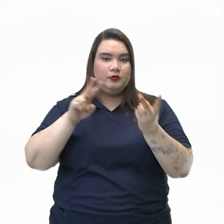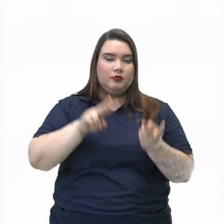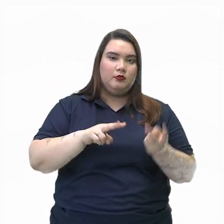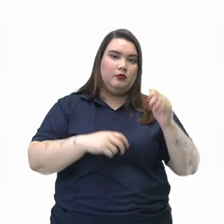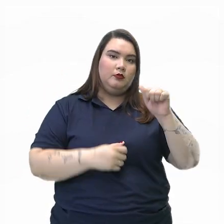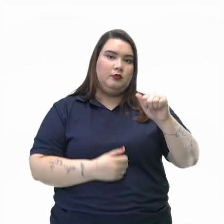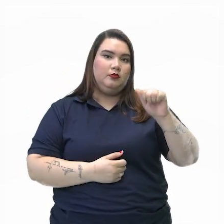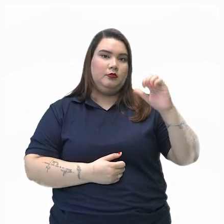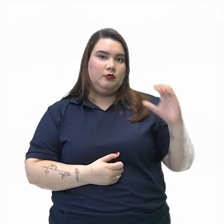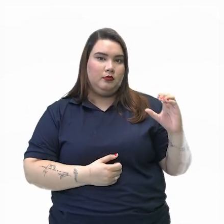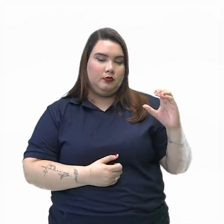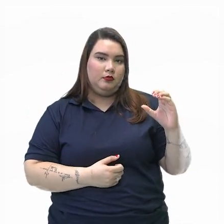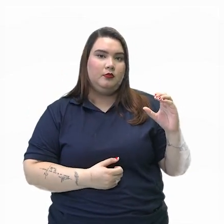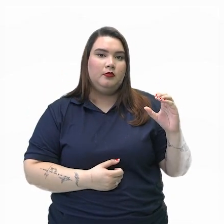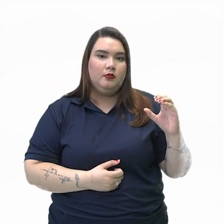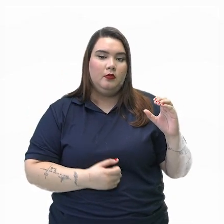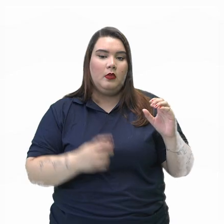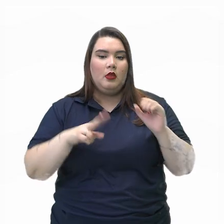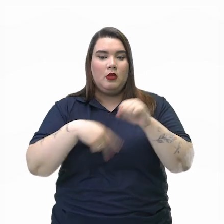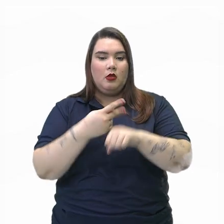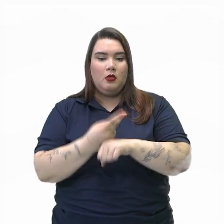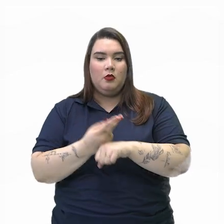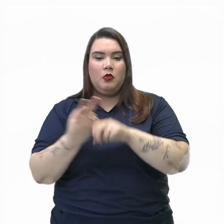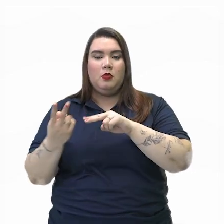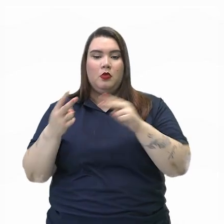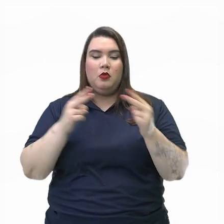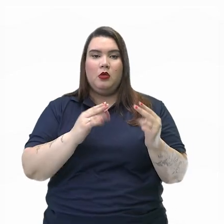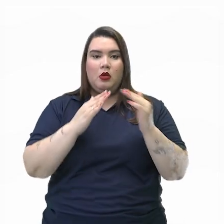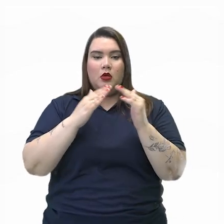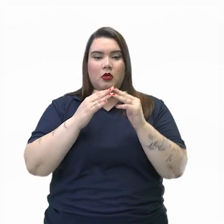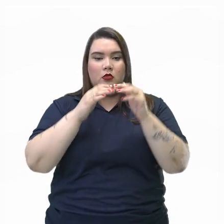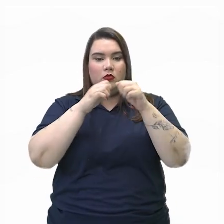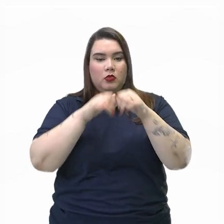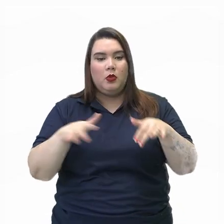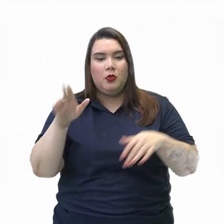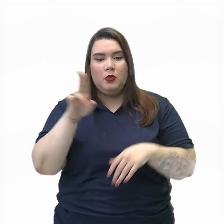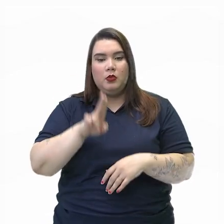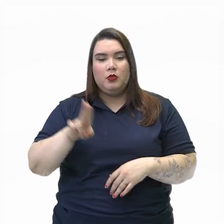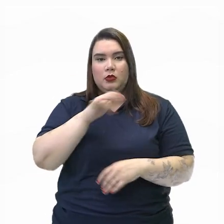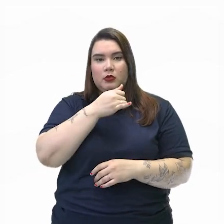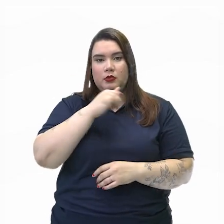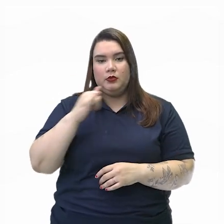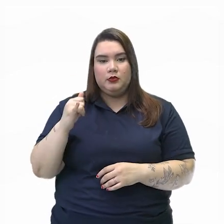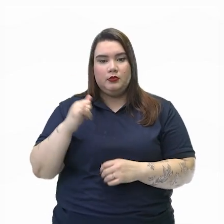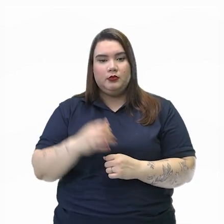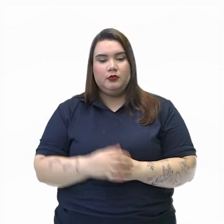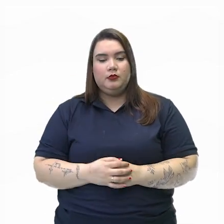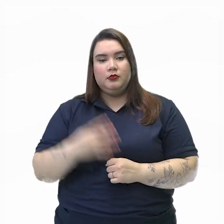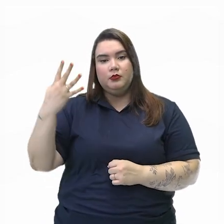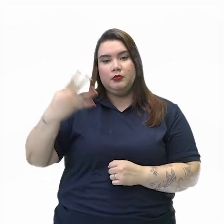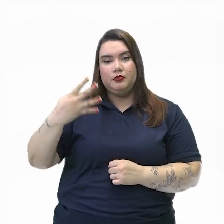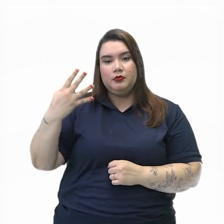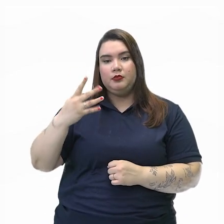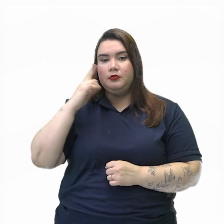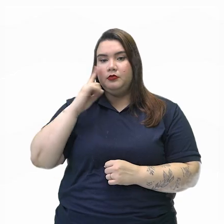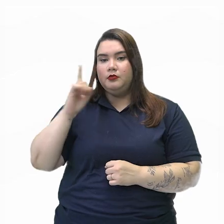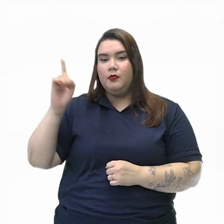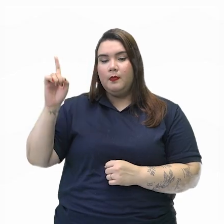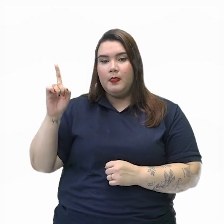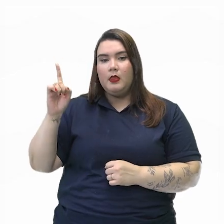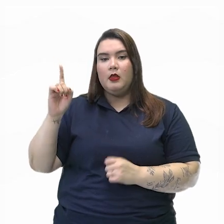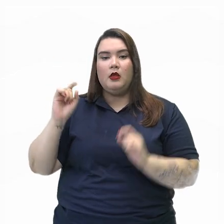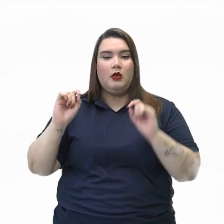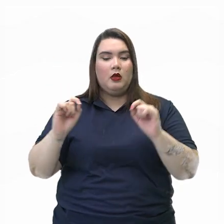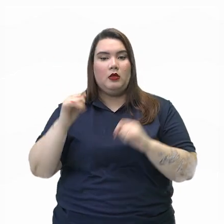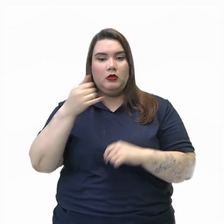contínua e se transformou em alternada, e depois ela passa para o imóvel que consome a eletricidade necessária. E o quarto, que temos